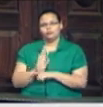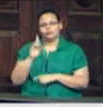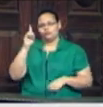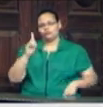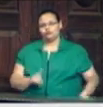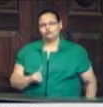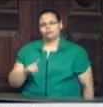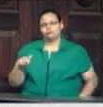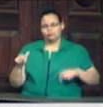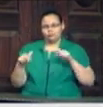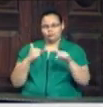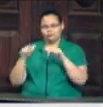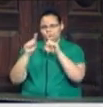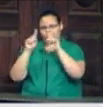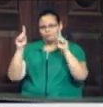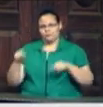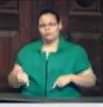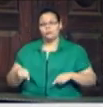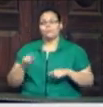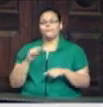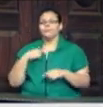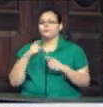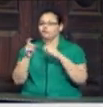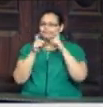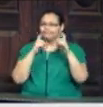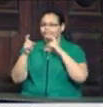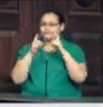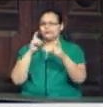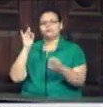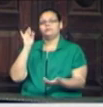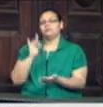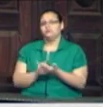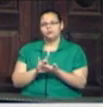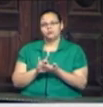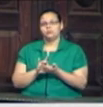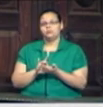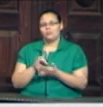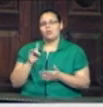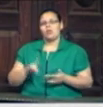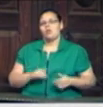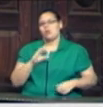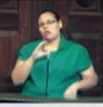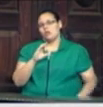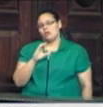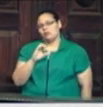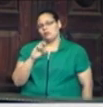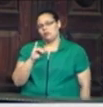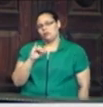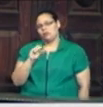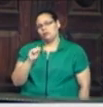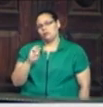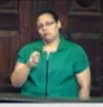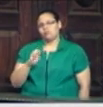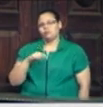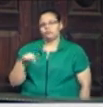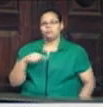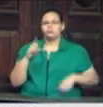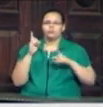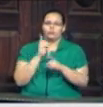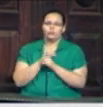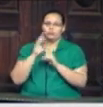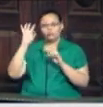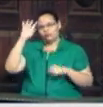servidor, e aí sim, para debater as verdadeiras causas dessa crise financeira, para que possamos encontrar